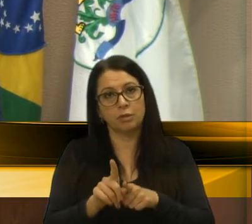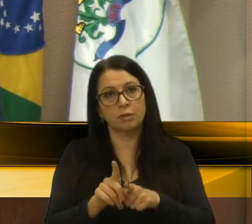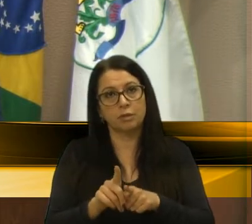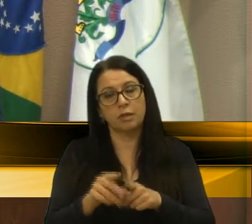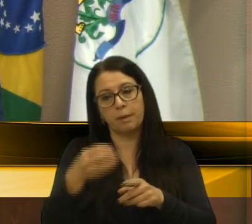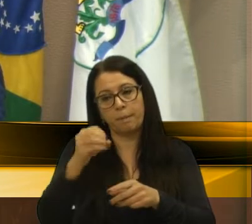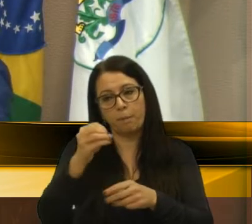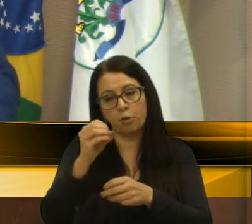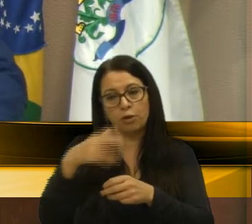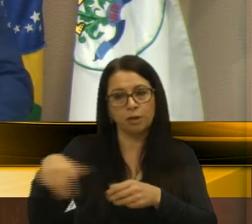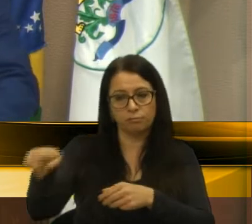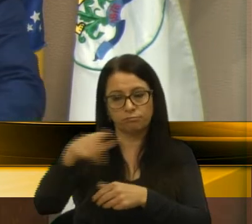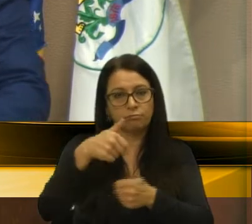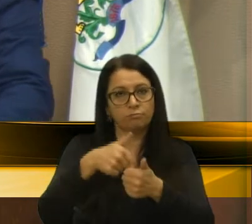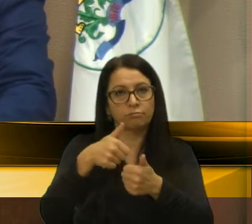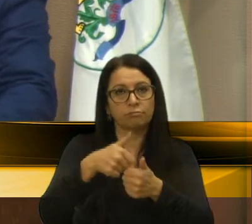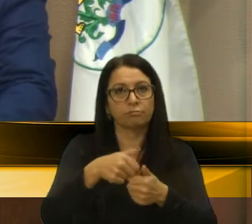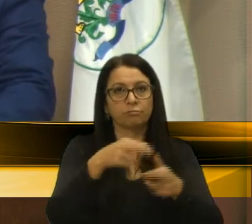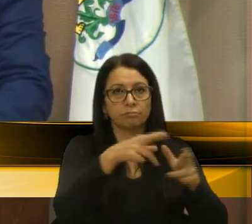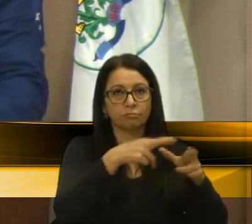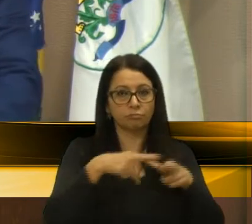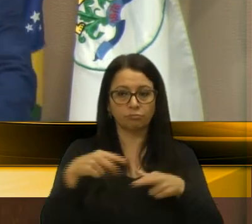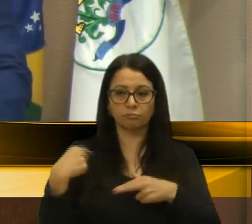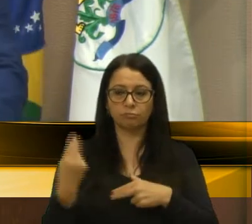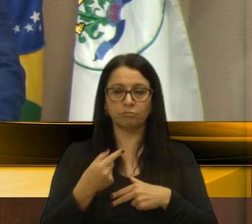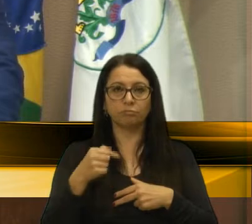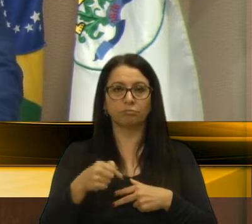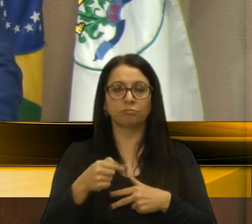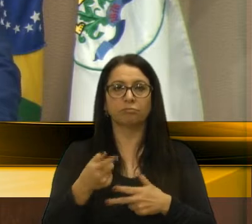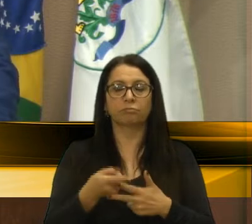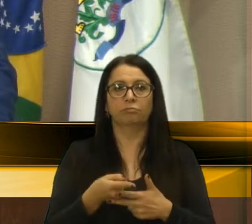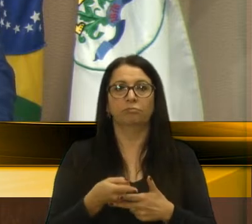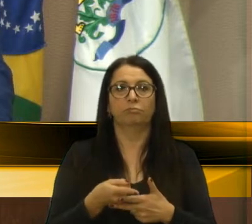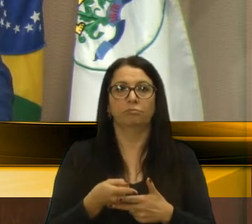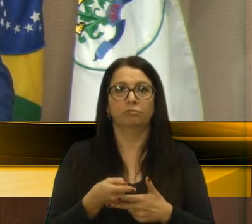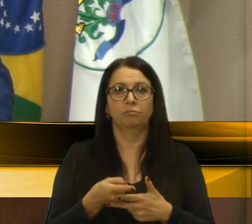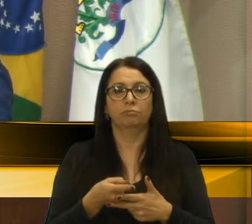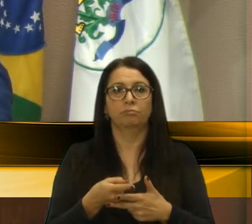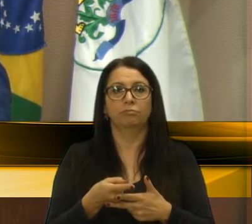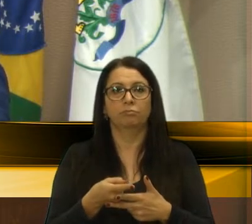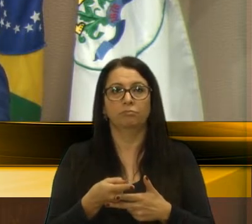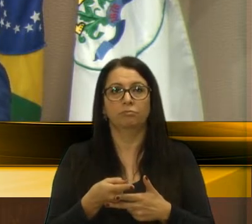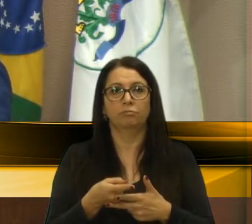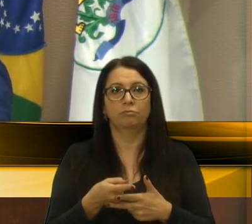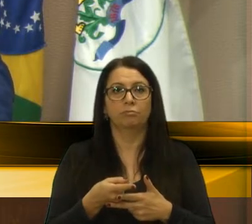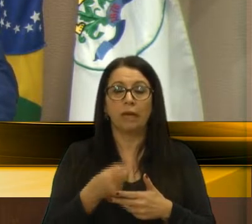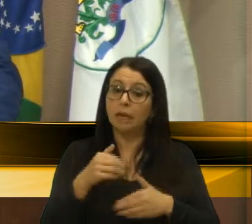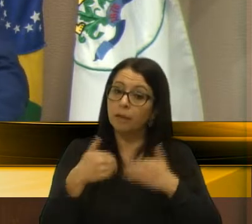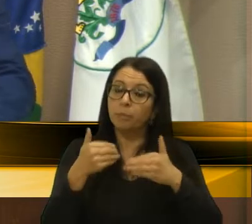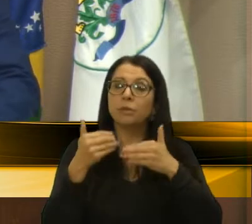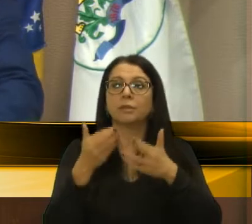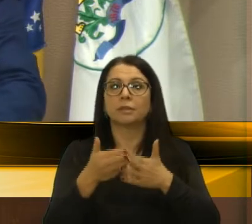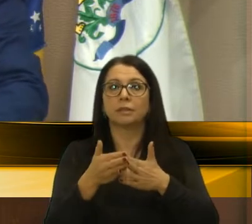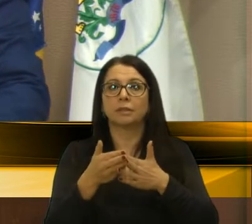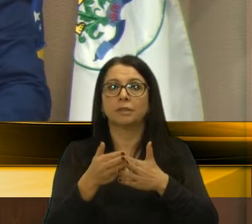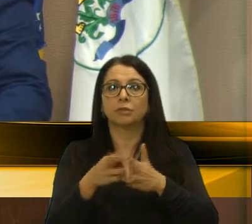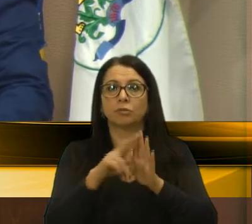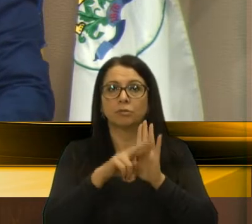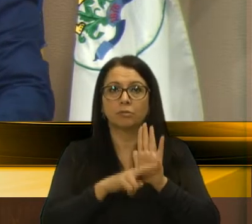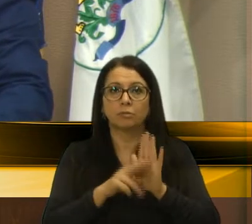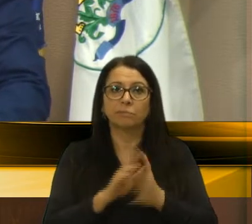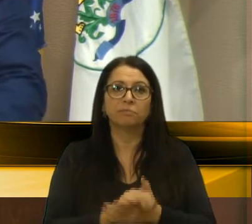Porto Alegre, e essa região nossa, que ainda está em processo de